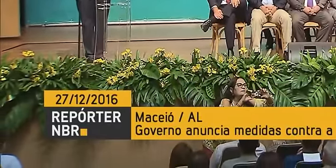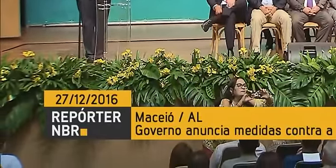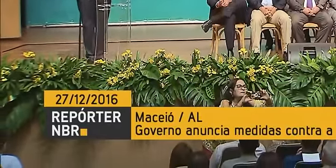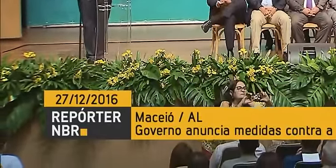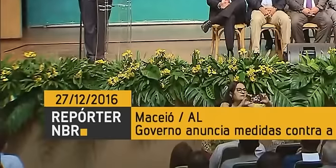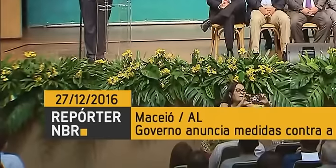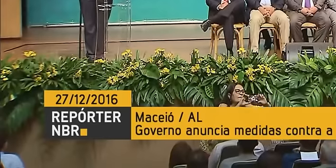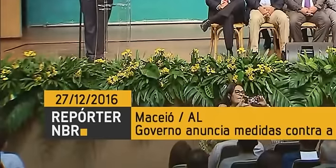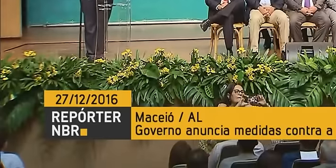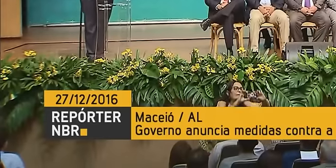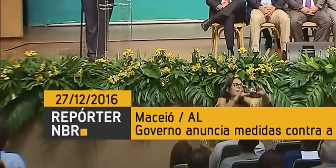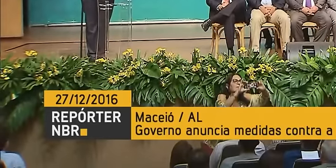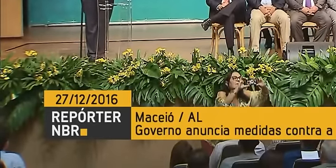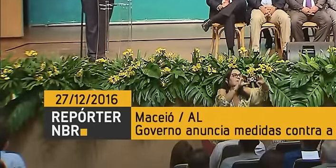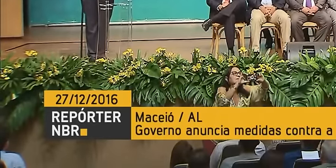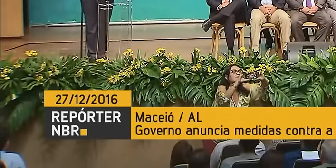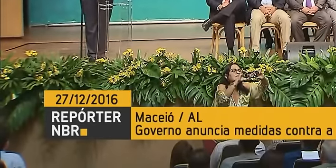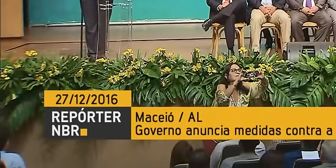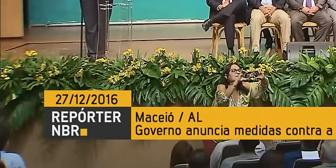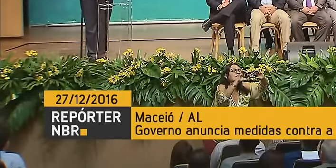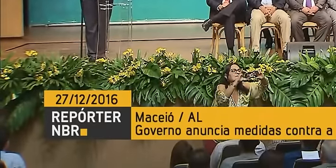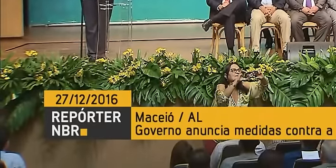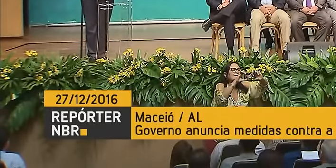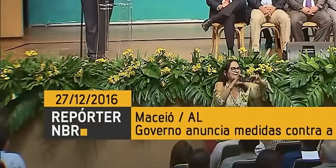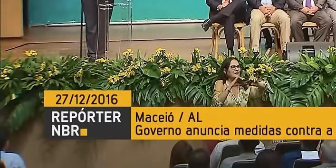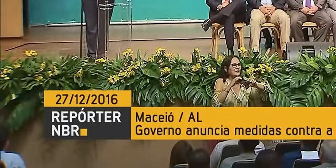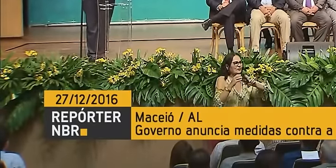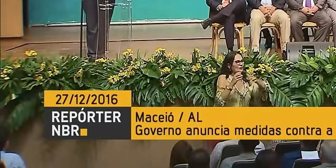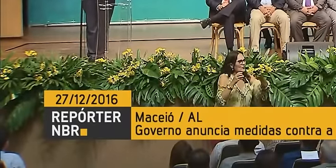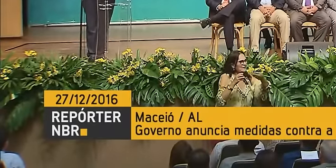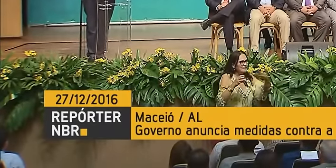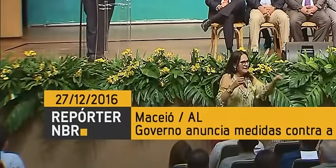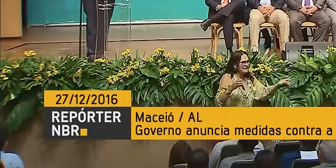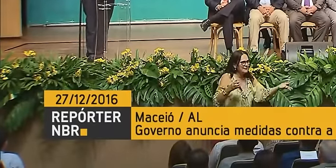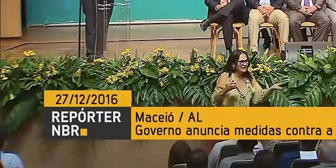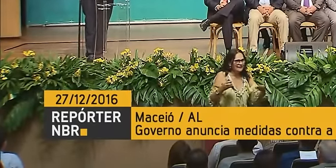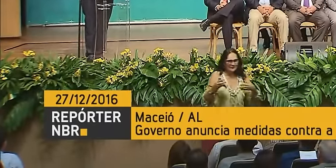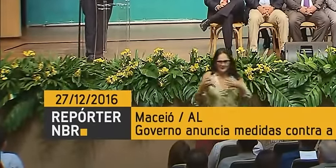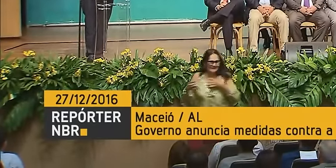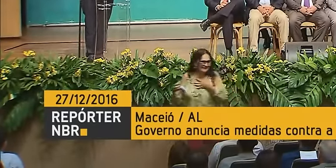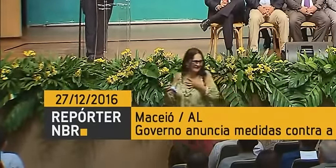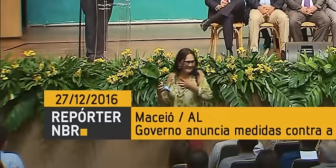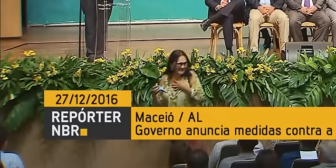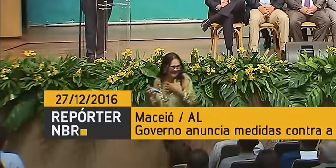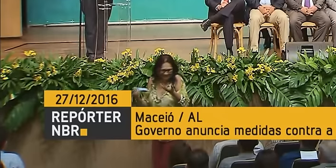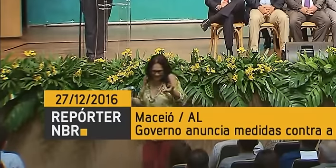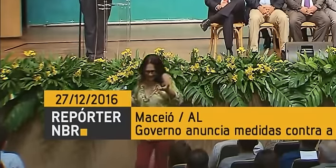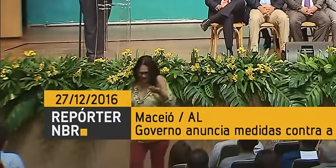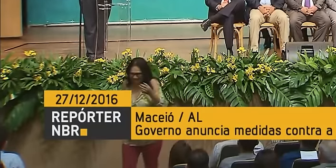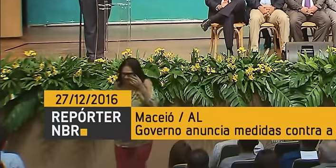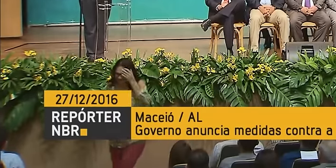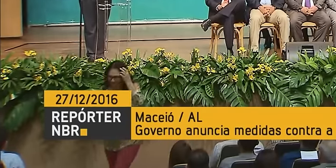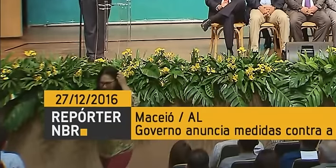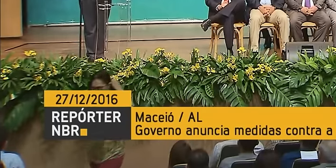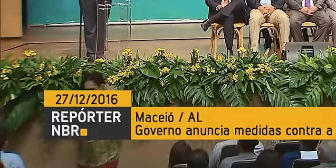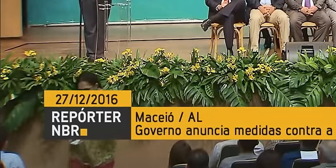bom dia a todos e a todas excelentíssimo senhor